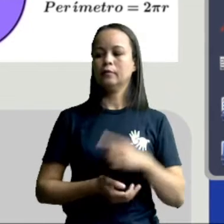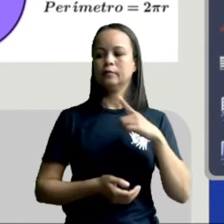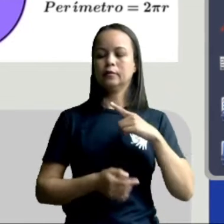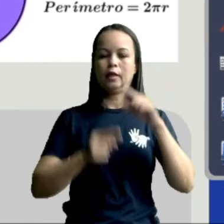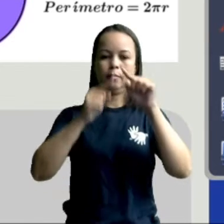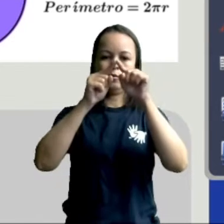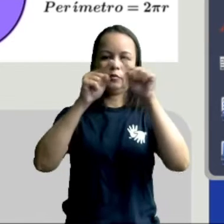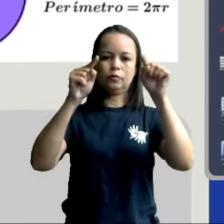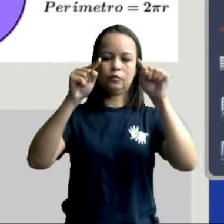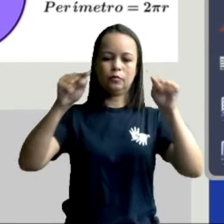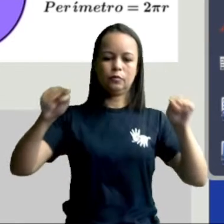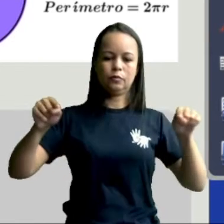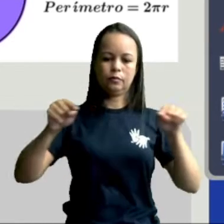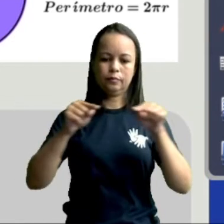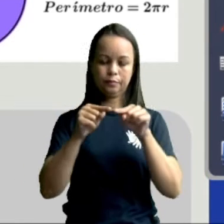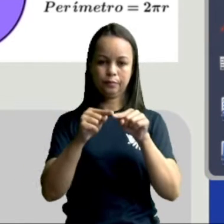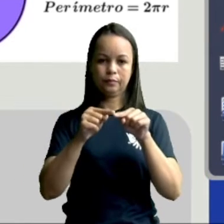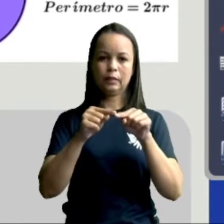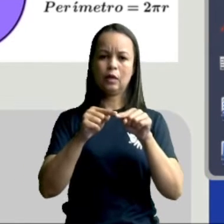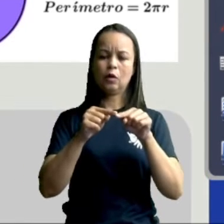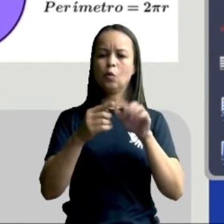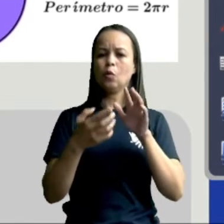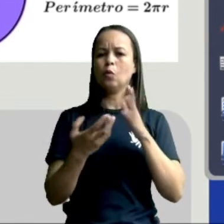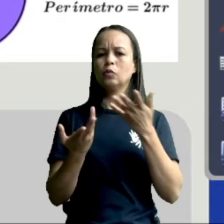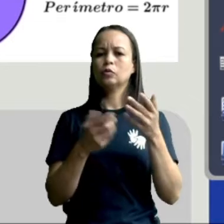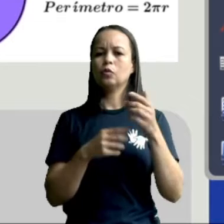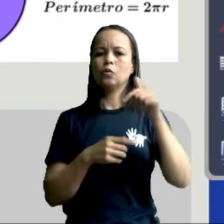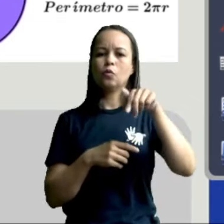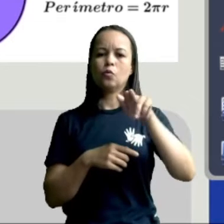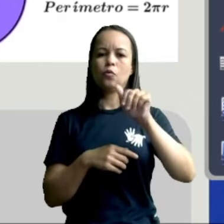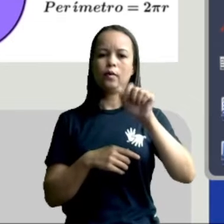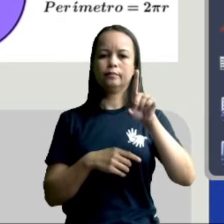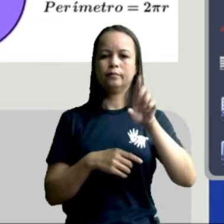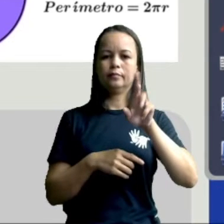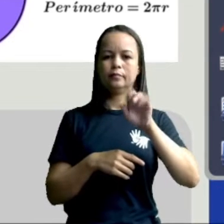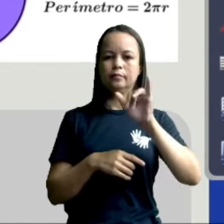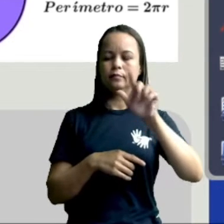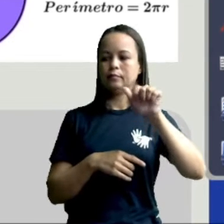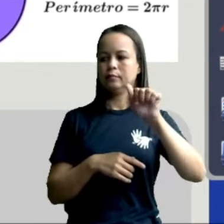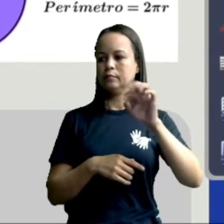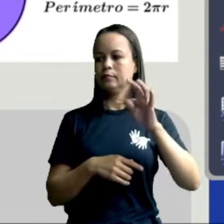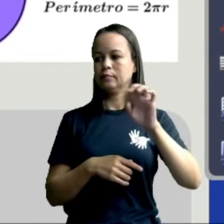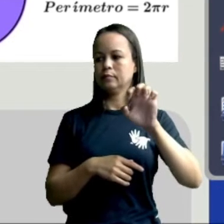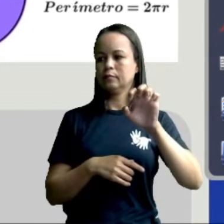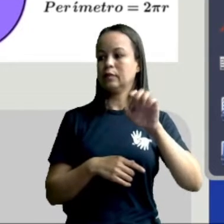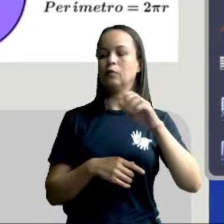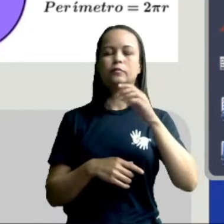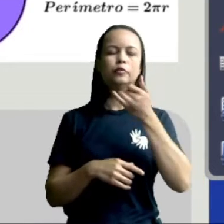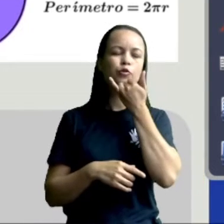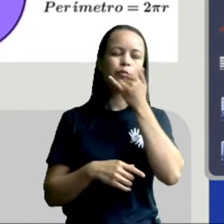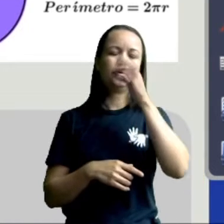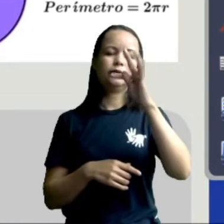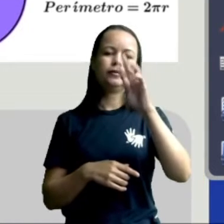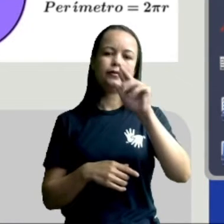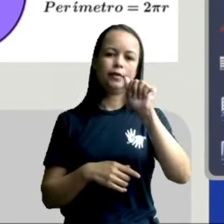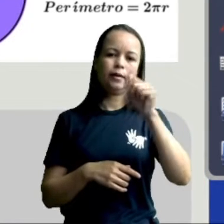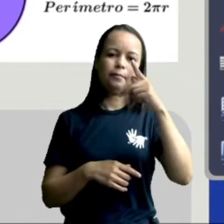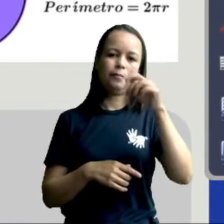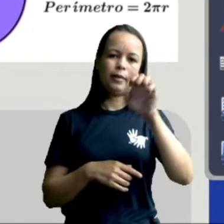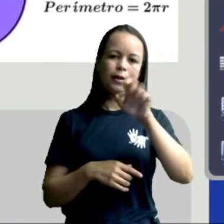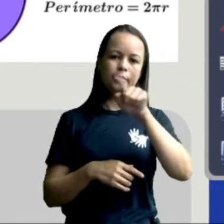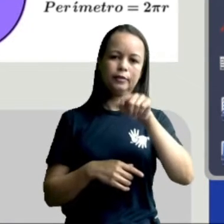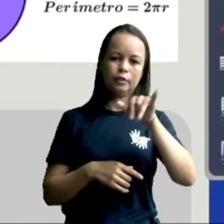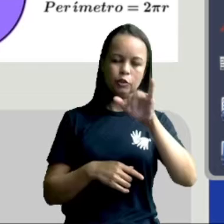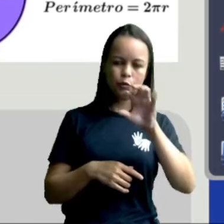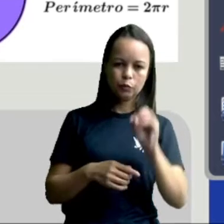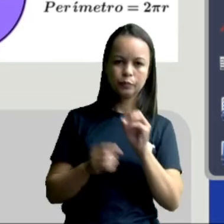que é um quadrilátero, onde temos dois lados paralelos, mas nenhum dos lados tem mesma medida. Então,